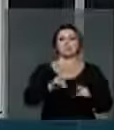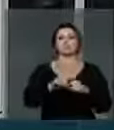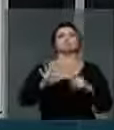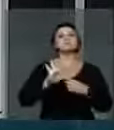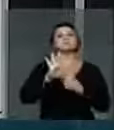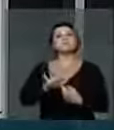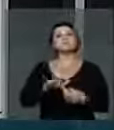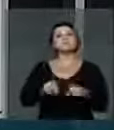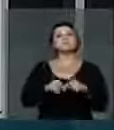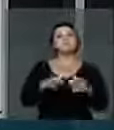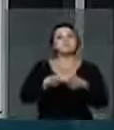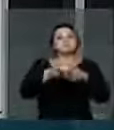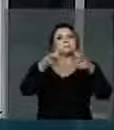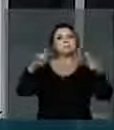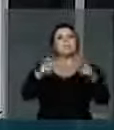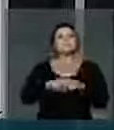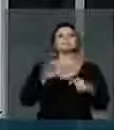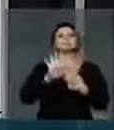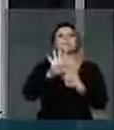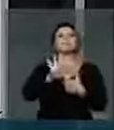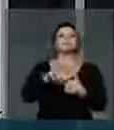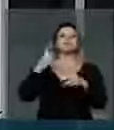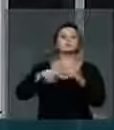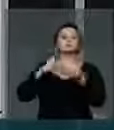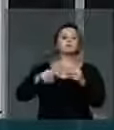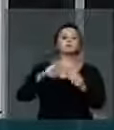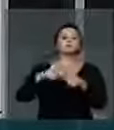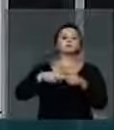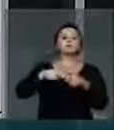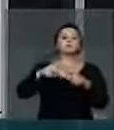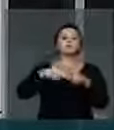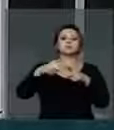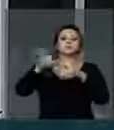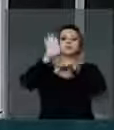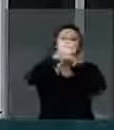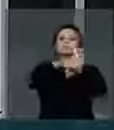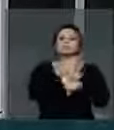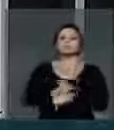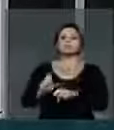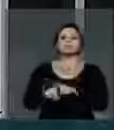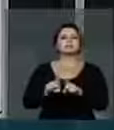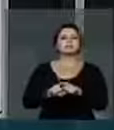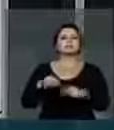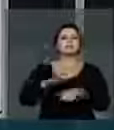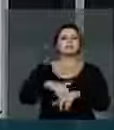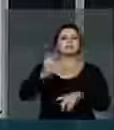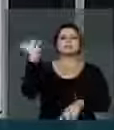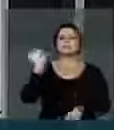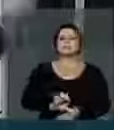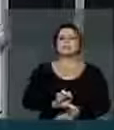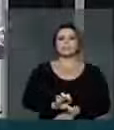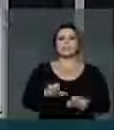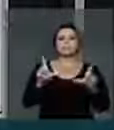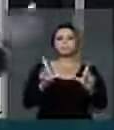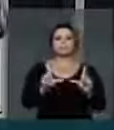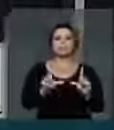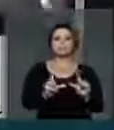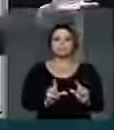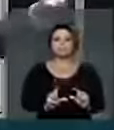ainda é agravado pelos desequilíbrios regionais, porque deixa a conta da próprio governo federal reduzir